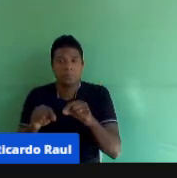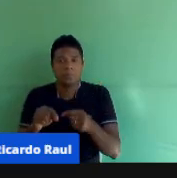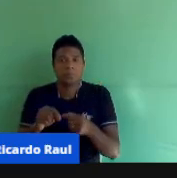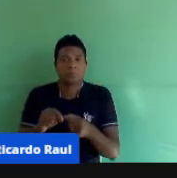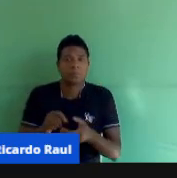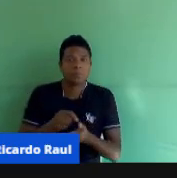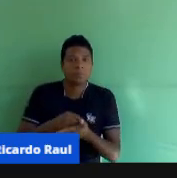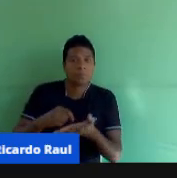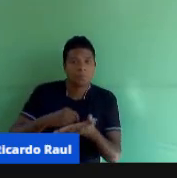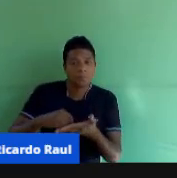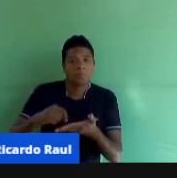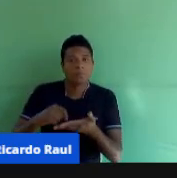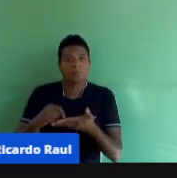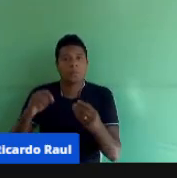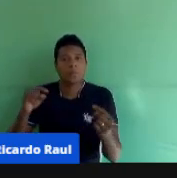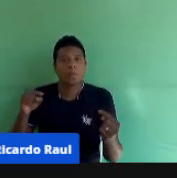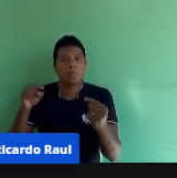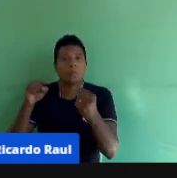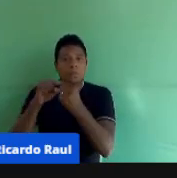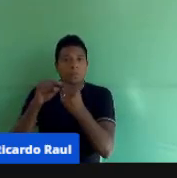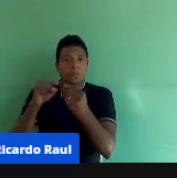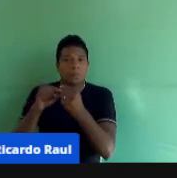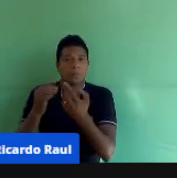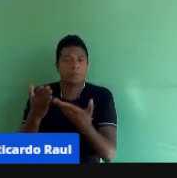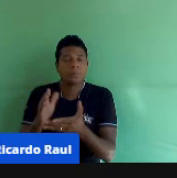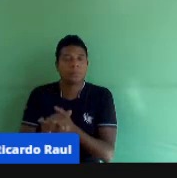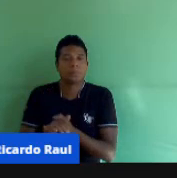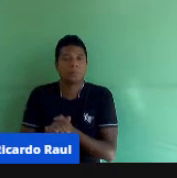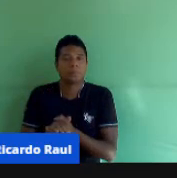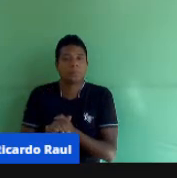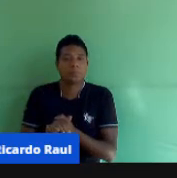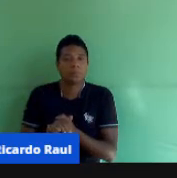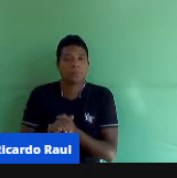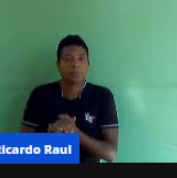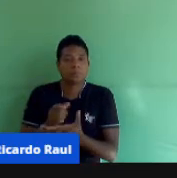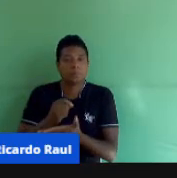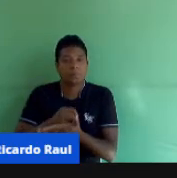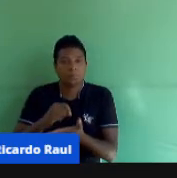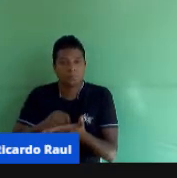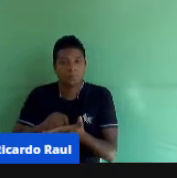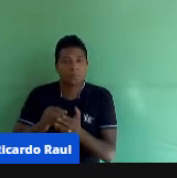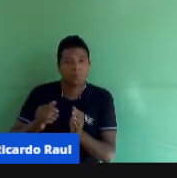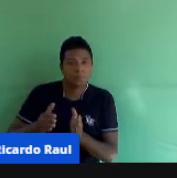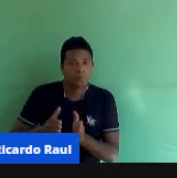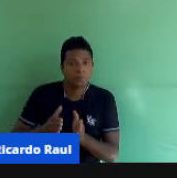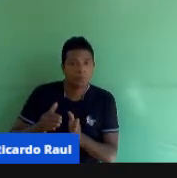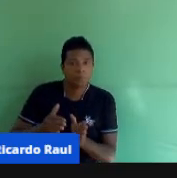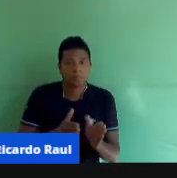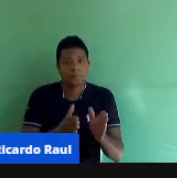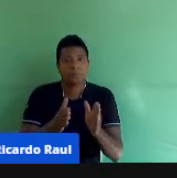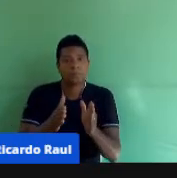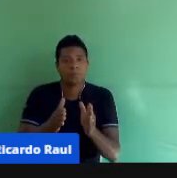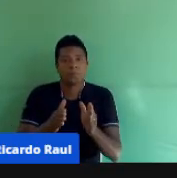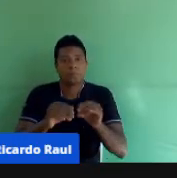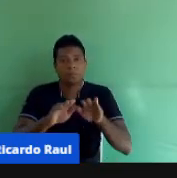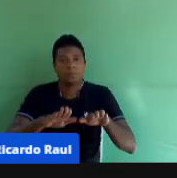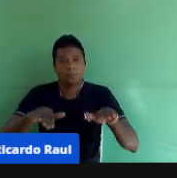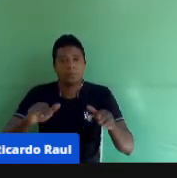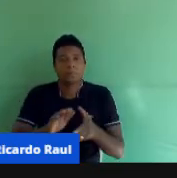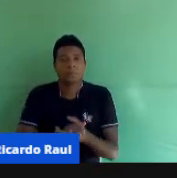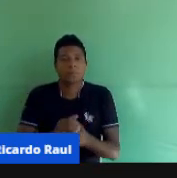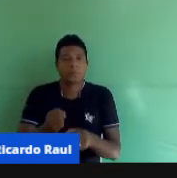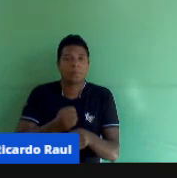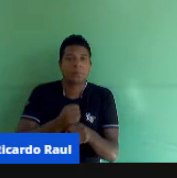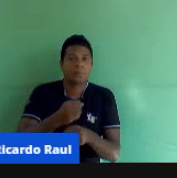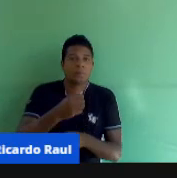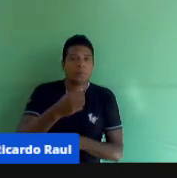objetivo e subjetivo. Então, a ficha técnica está lá. É um documentário chamado Entre Rios, a estreia dele foi no ano de 2009, tem